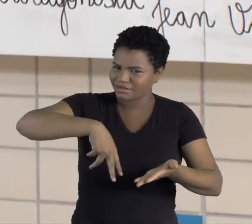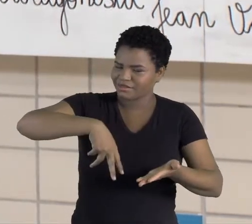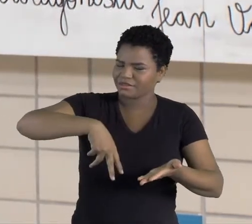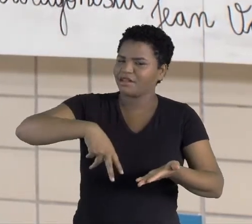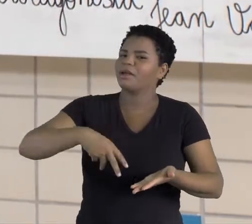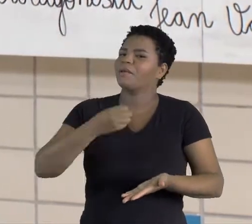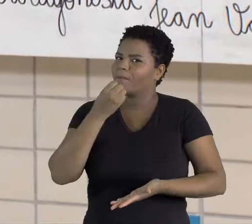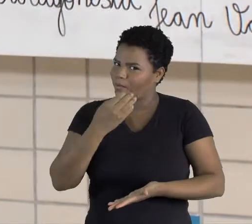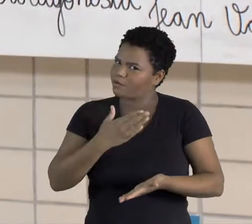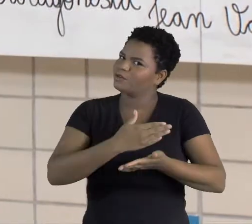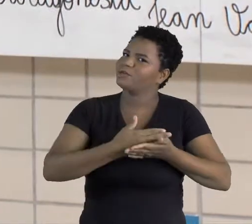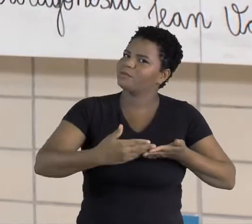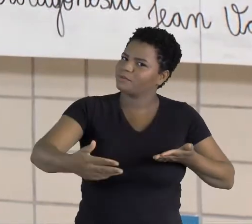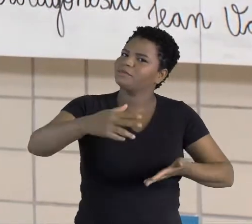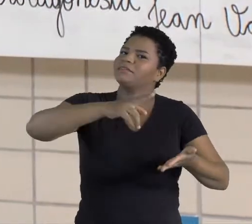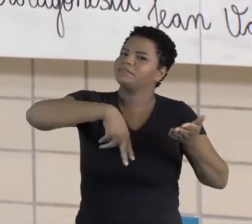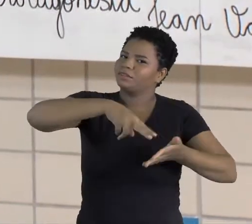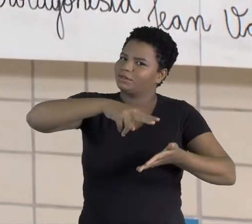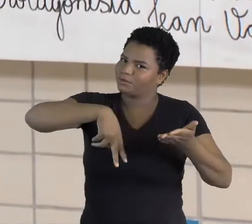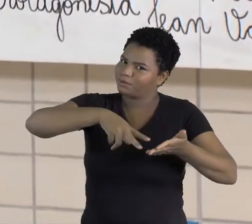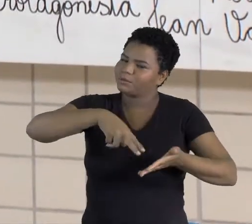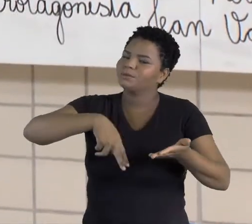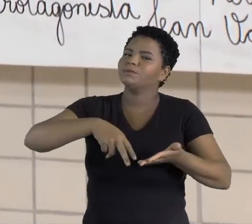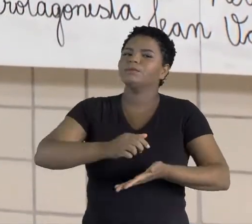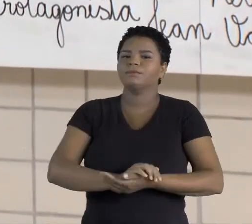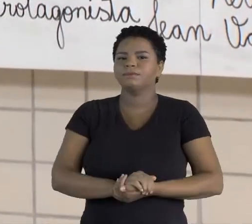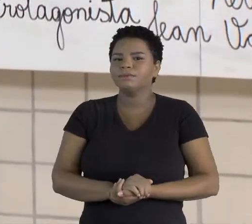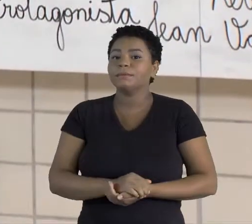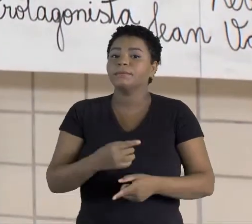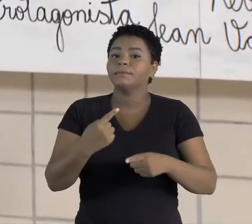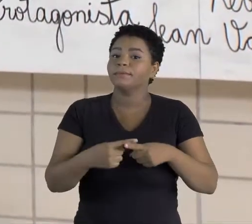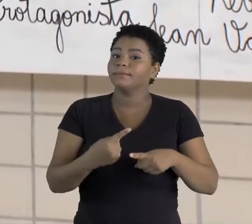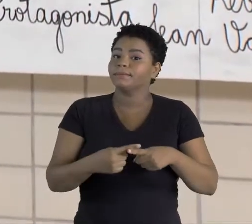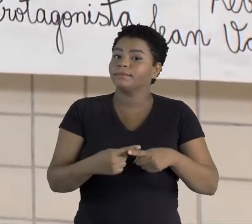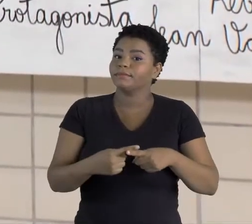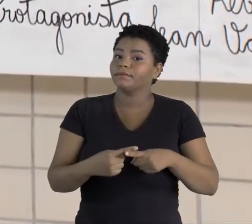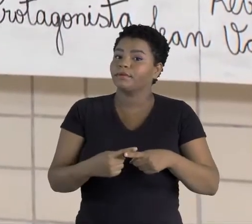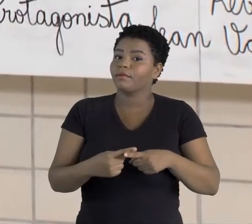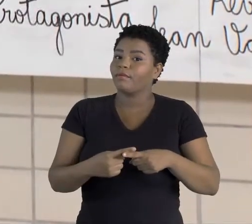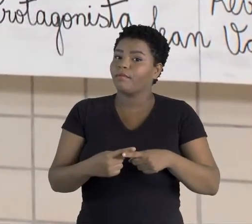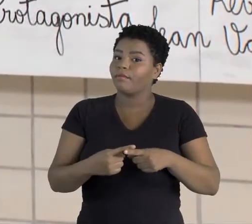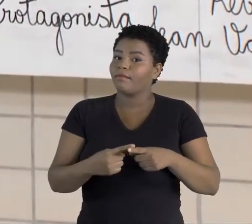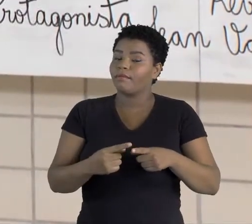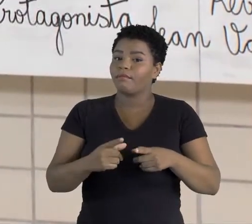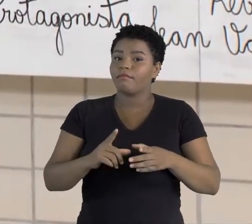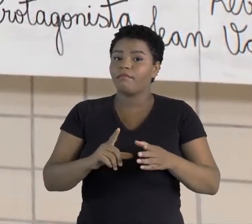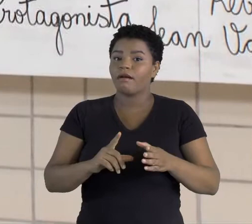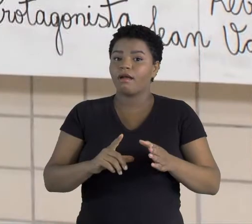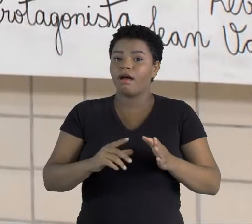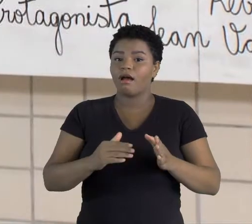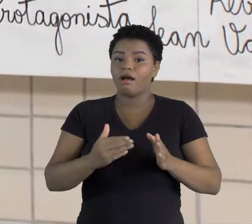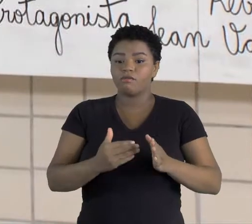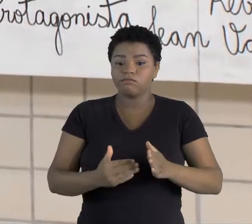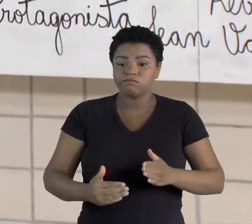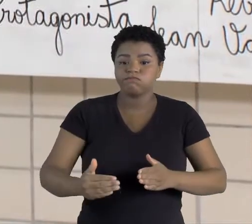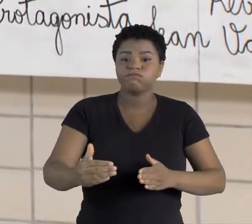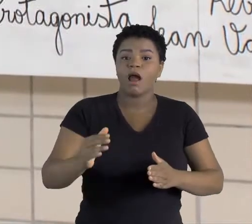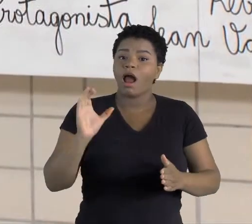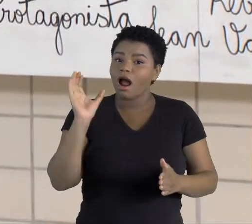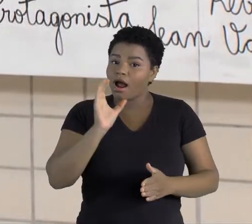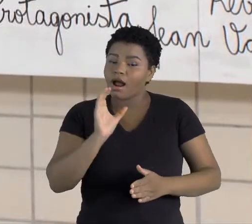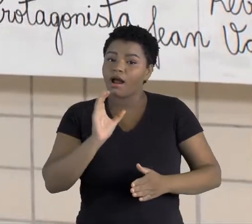tenham iniciado a leitura, porque para adiantar as questões propostas no nosso bloco